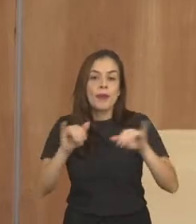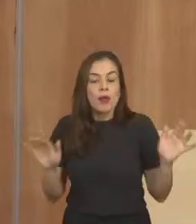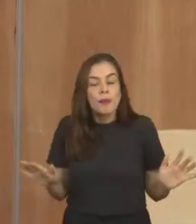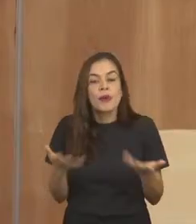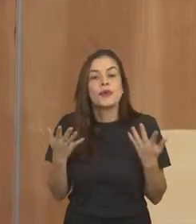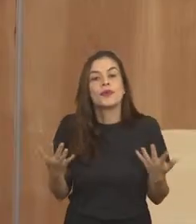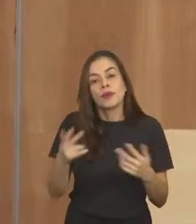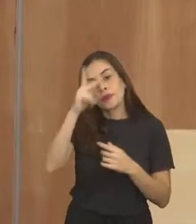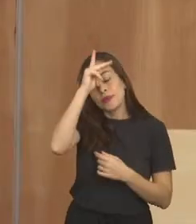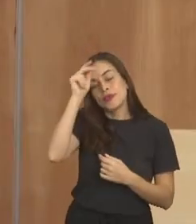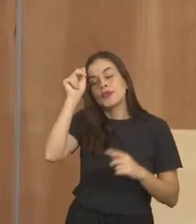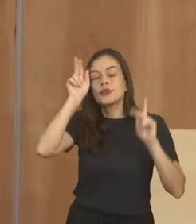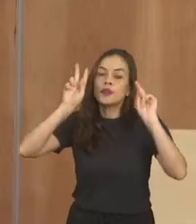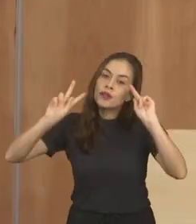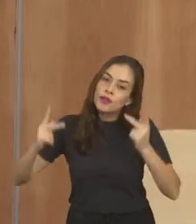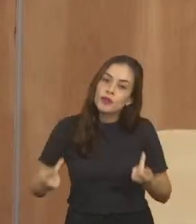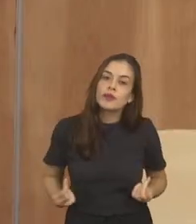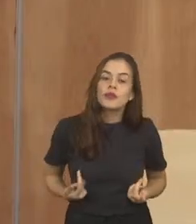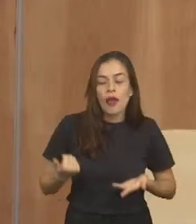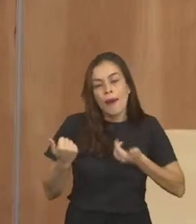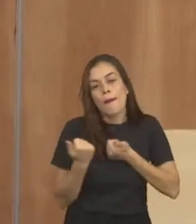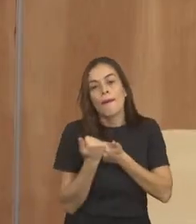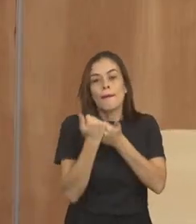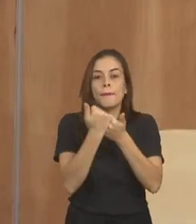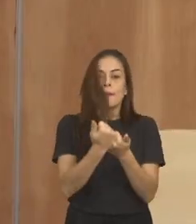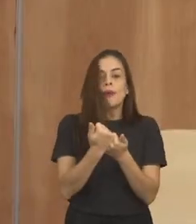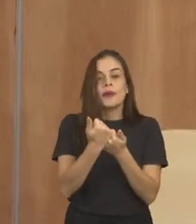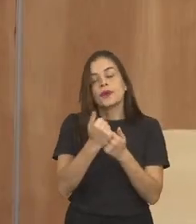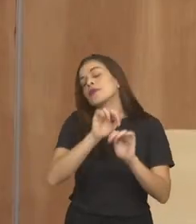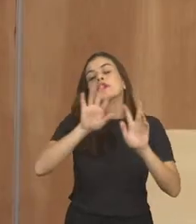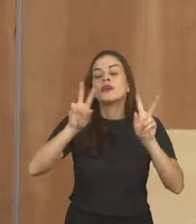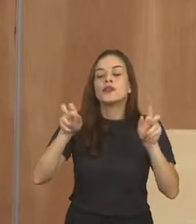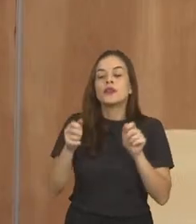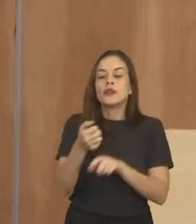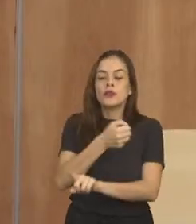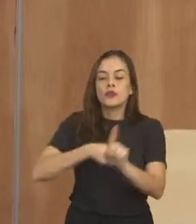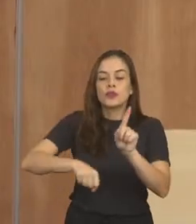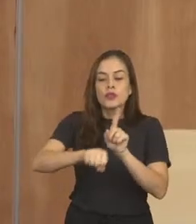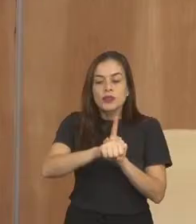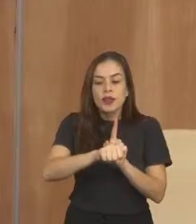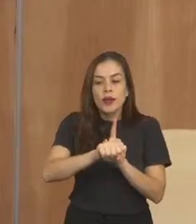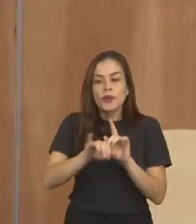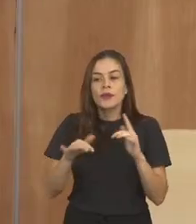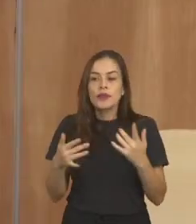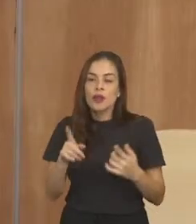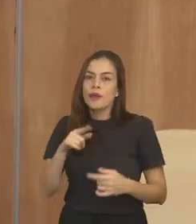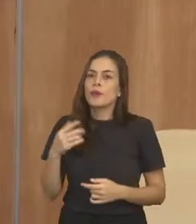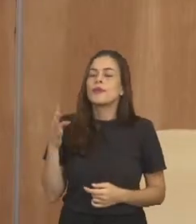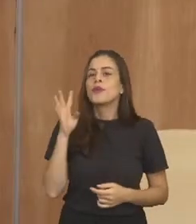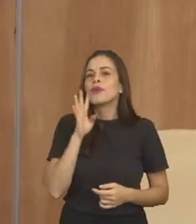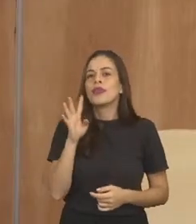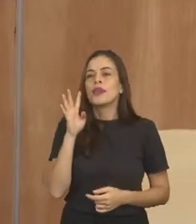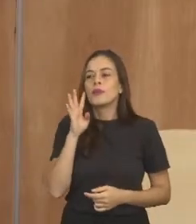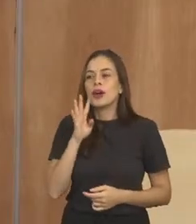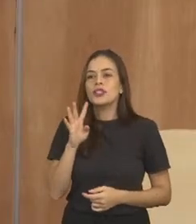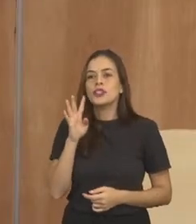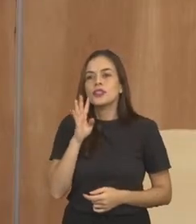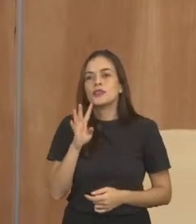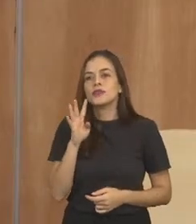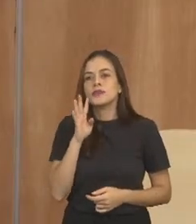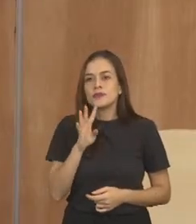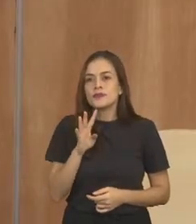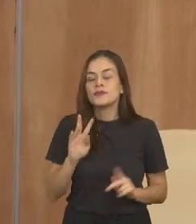em reconhecimento ao apoio às causas sociais. Então, é algo muito bacana e muito